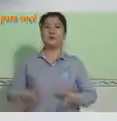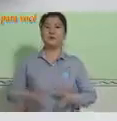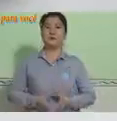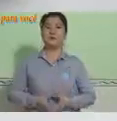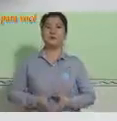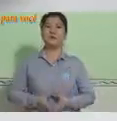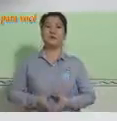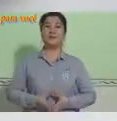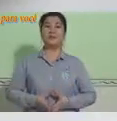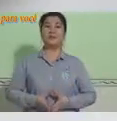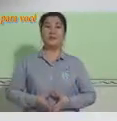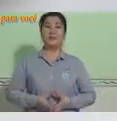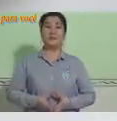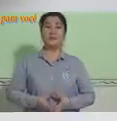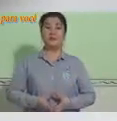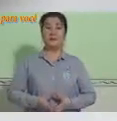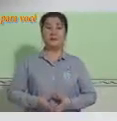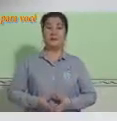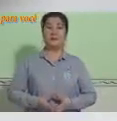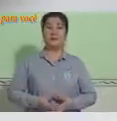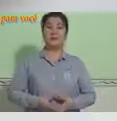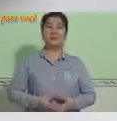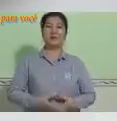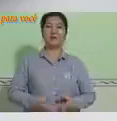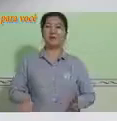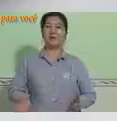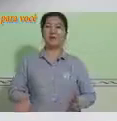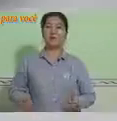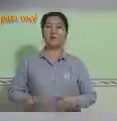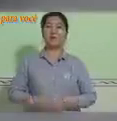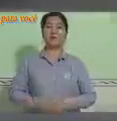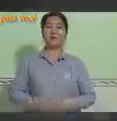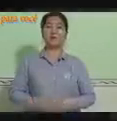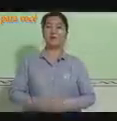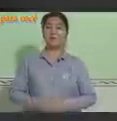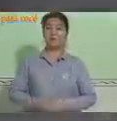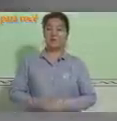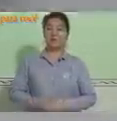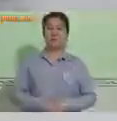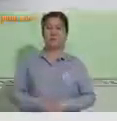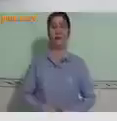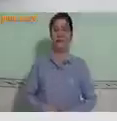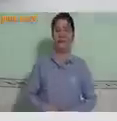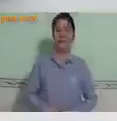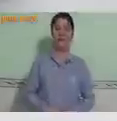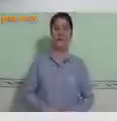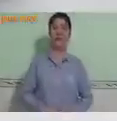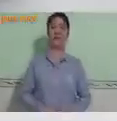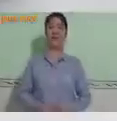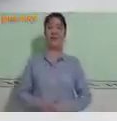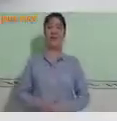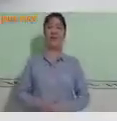A cirurgia é feita por um ortopedista, é relativamente simples e, na maioria dos casos, forneceu uma